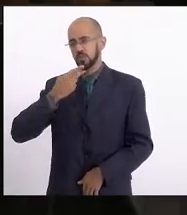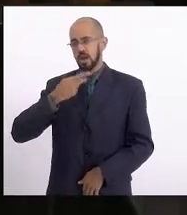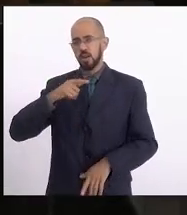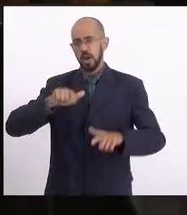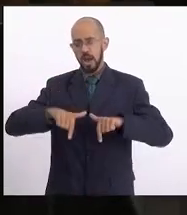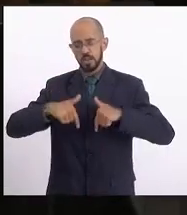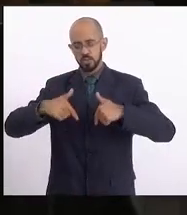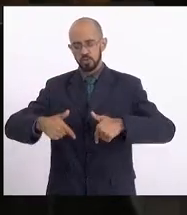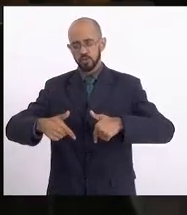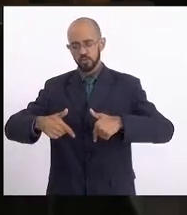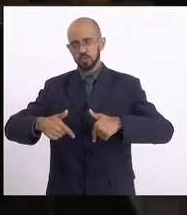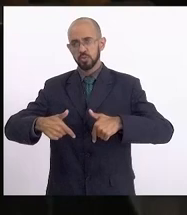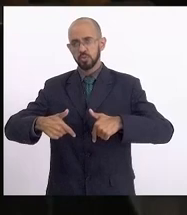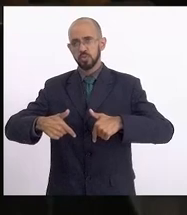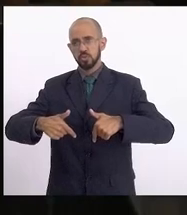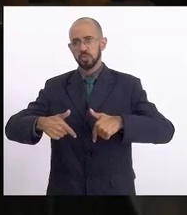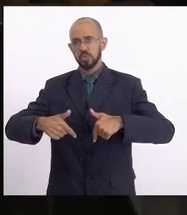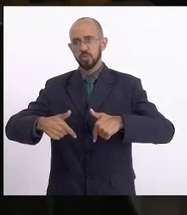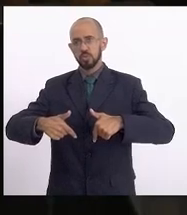atitudes